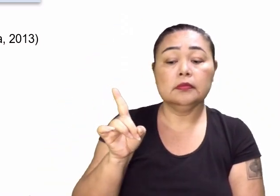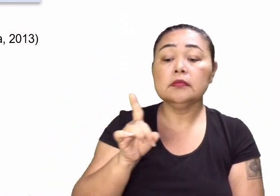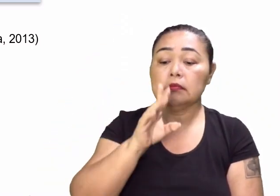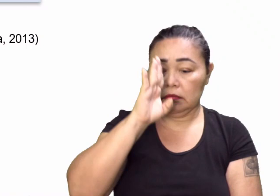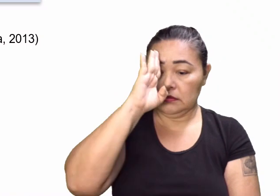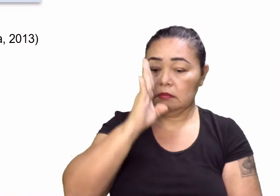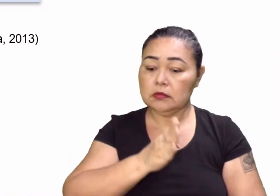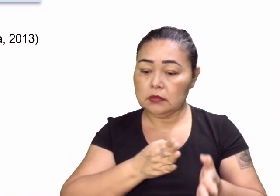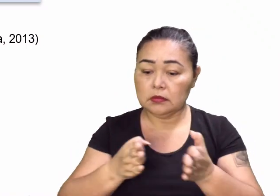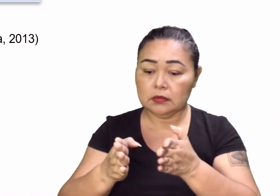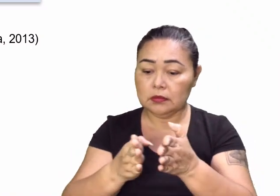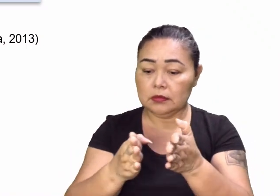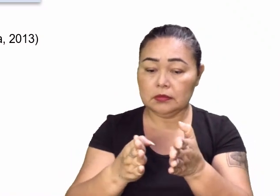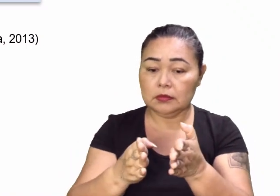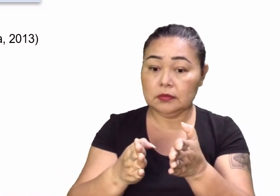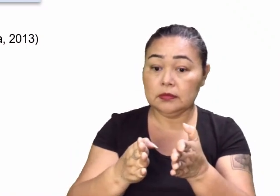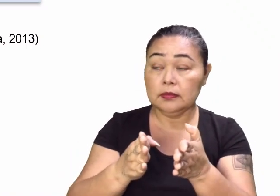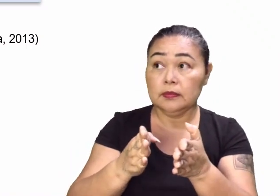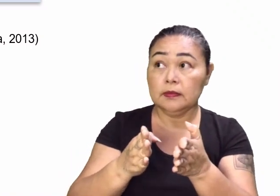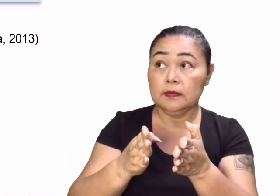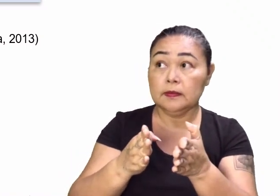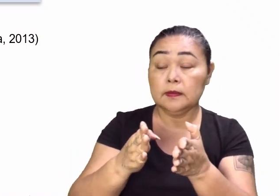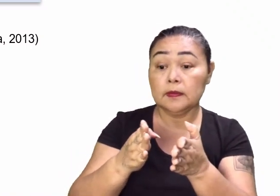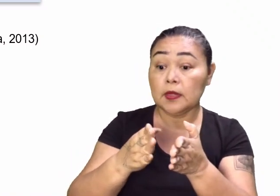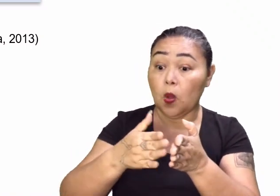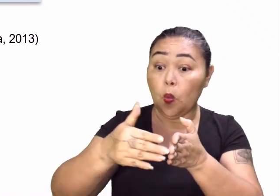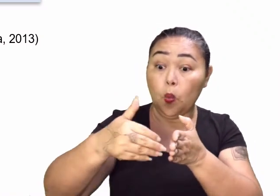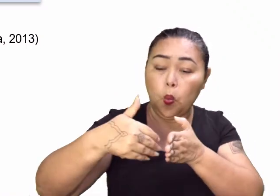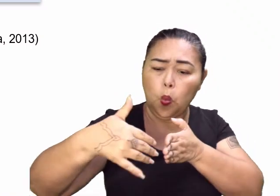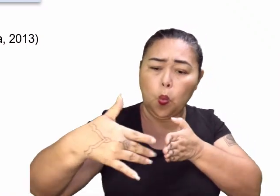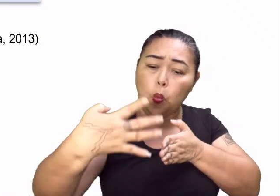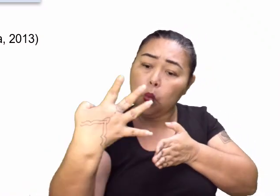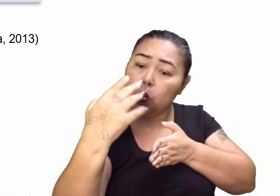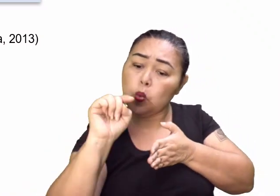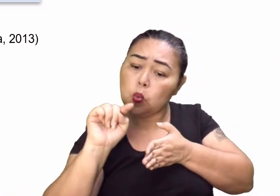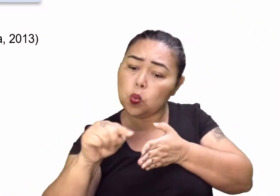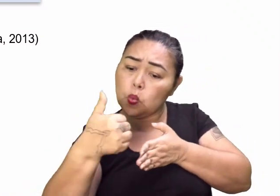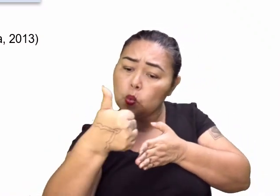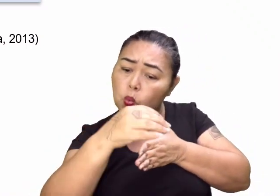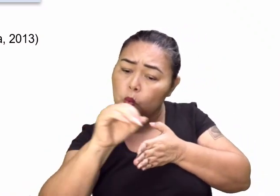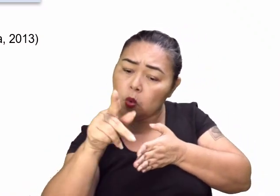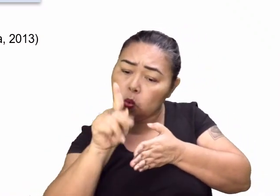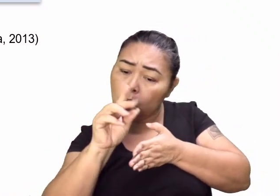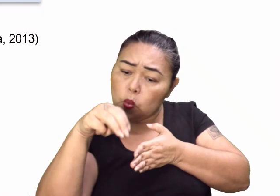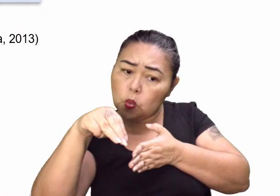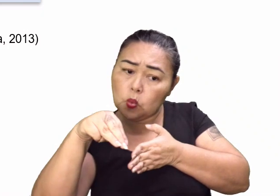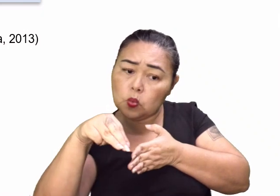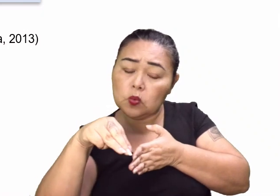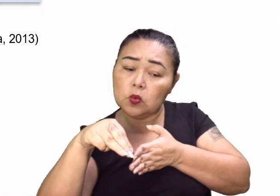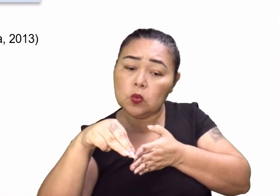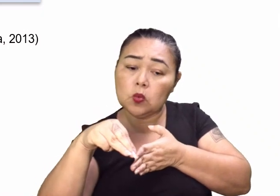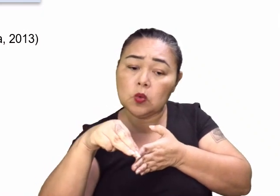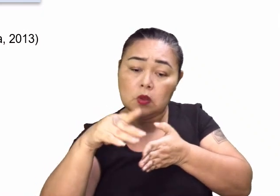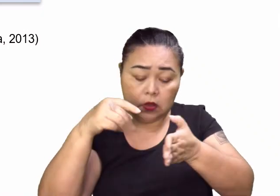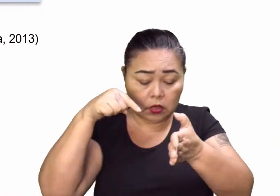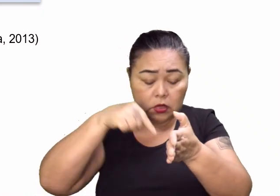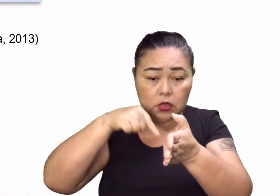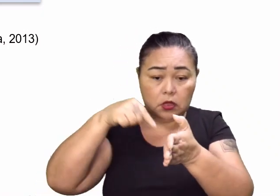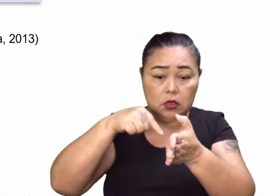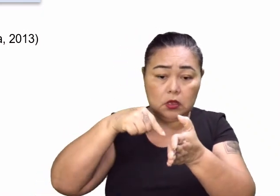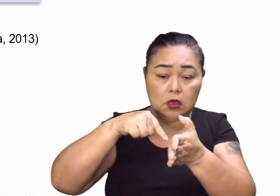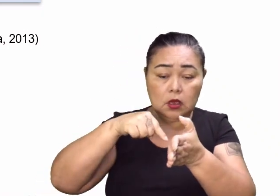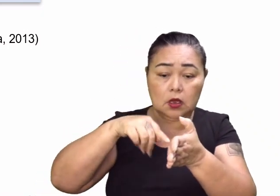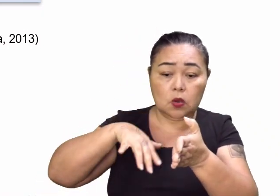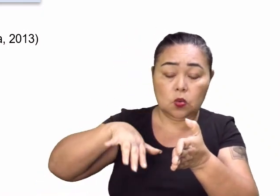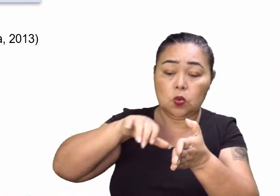principal rio. Olha o tamanho do rio, 4.100 quilômetros. A nascente